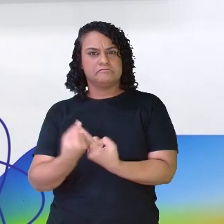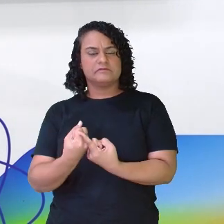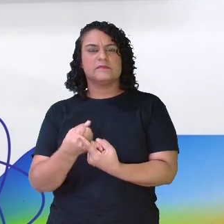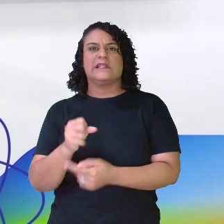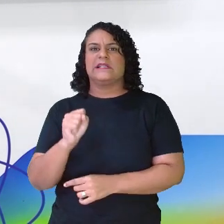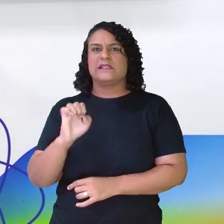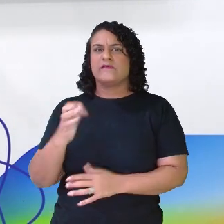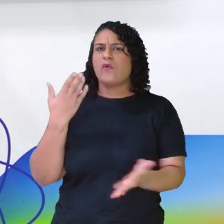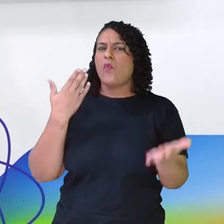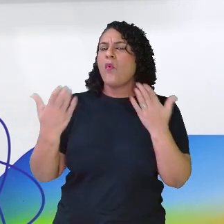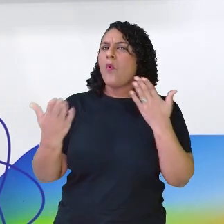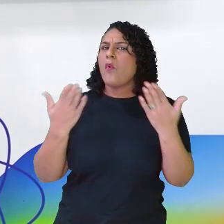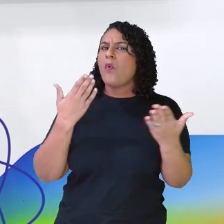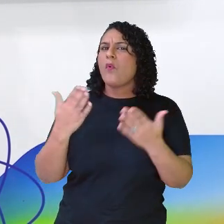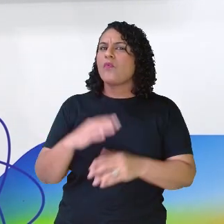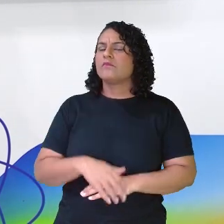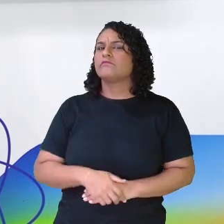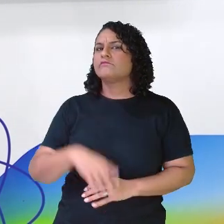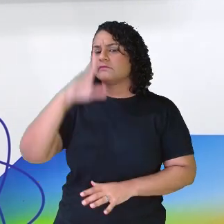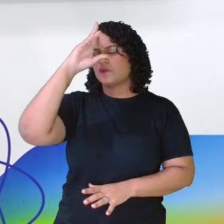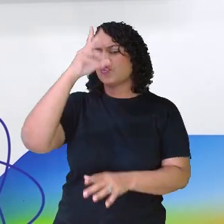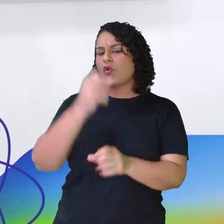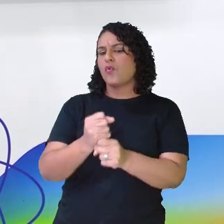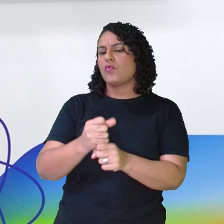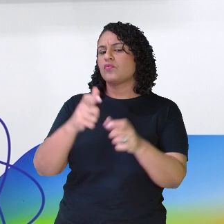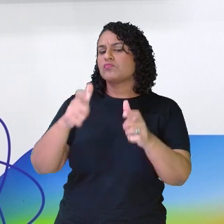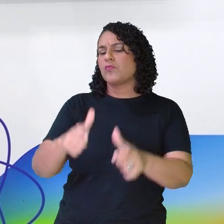essa relação, quem seriam os senhores de engenho?